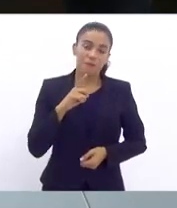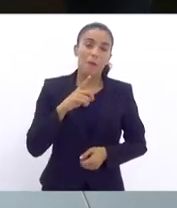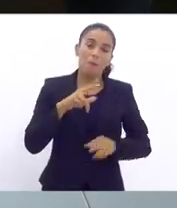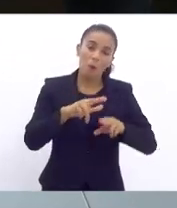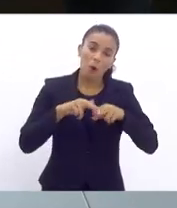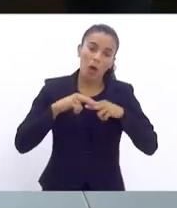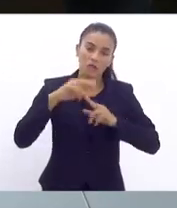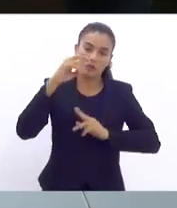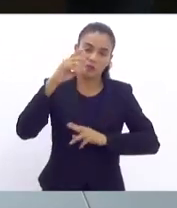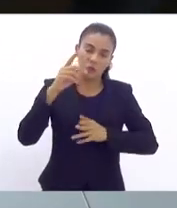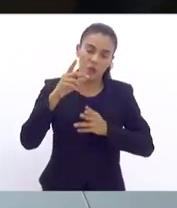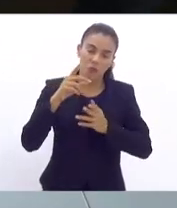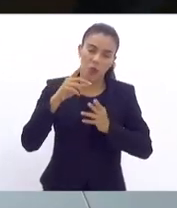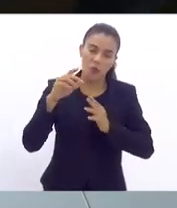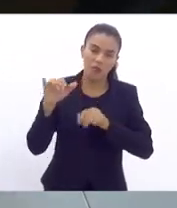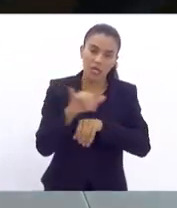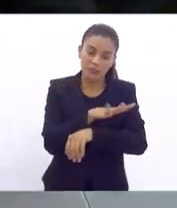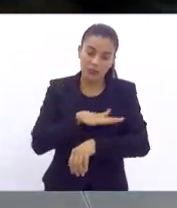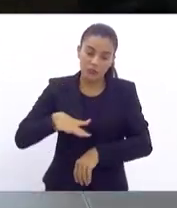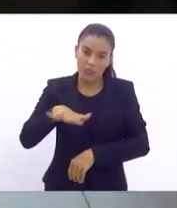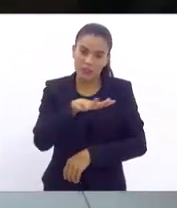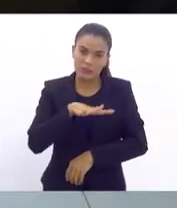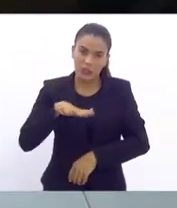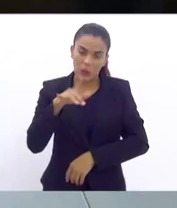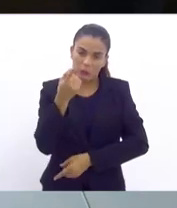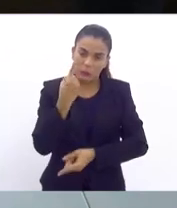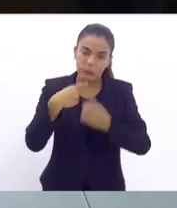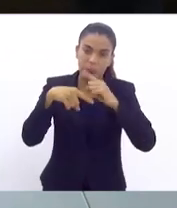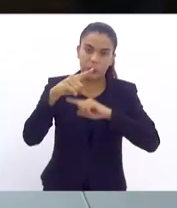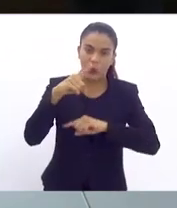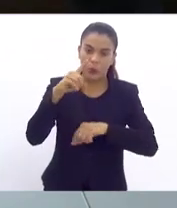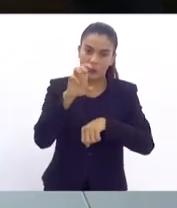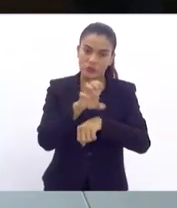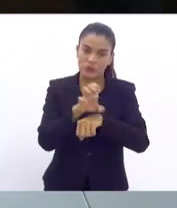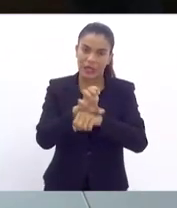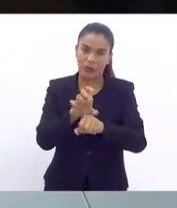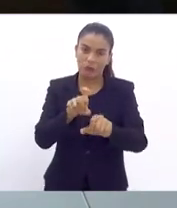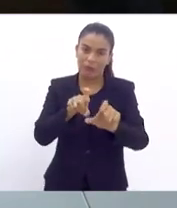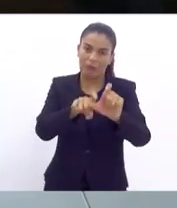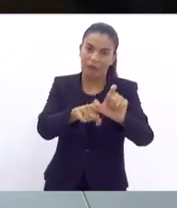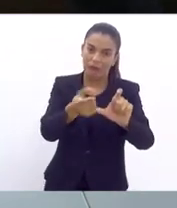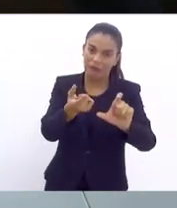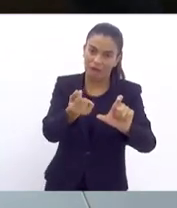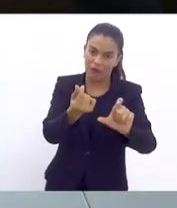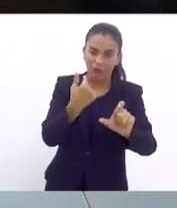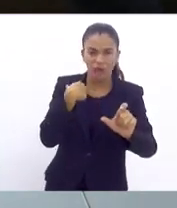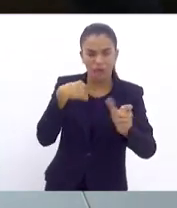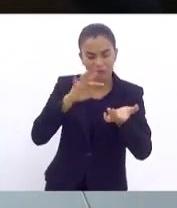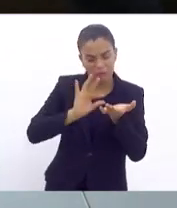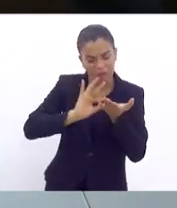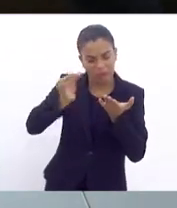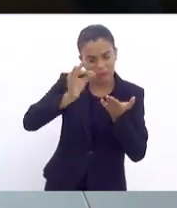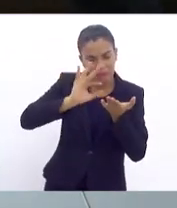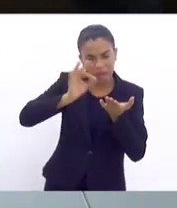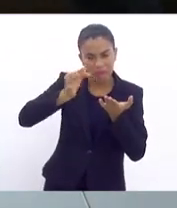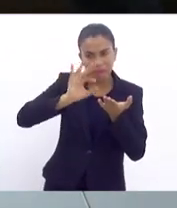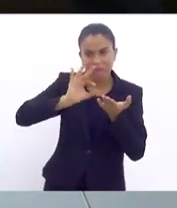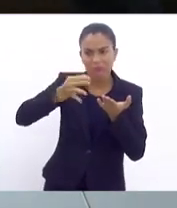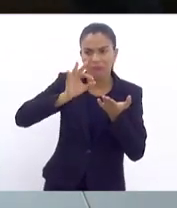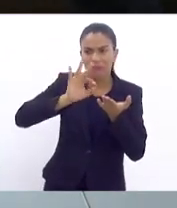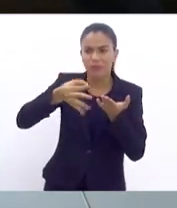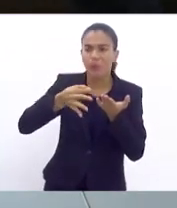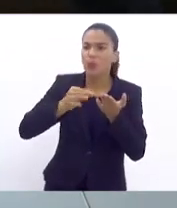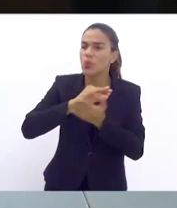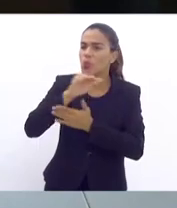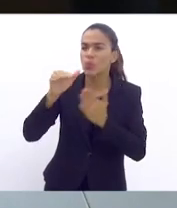fiscal que colocou o estado como inadimplente eu fui ver todos os processos que